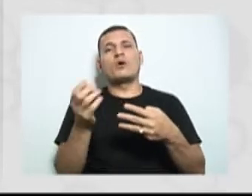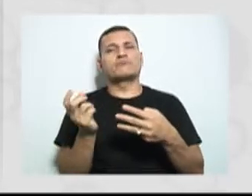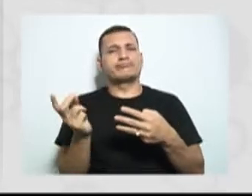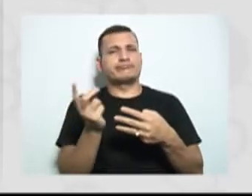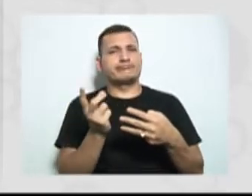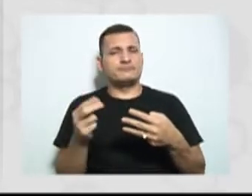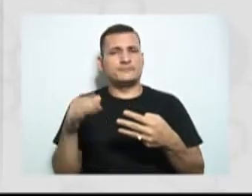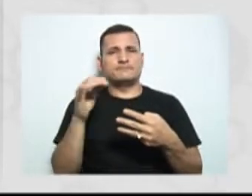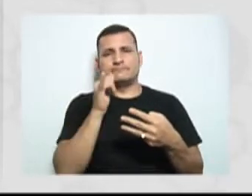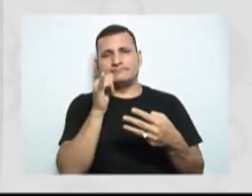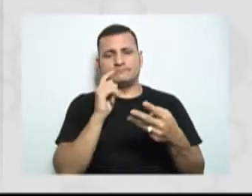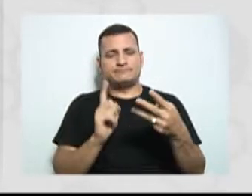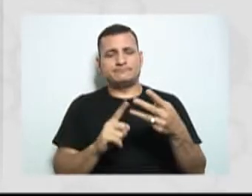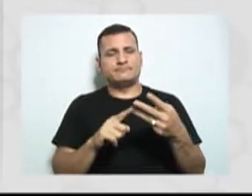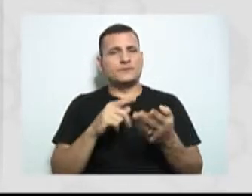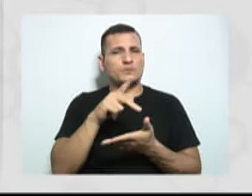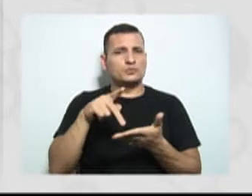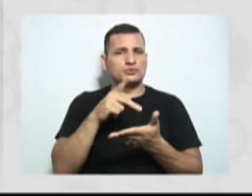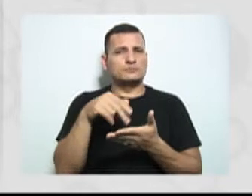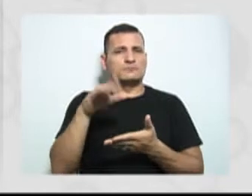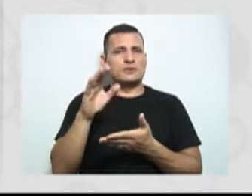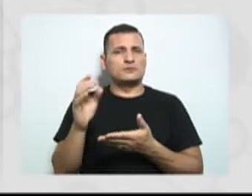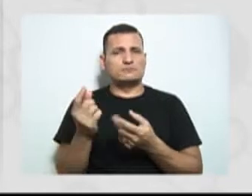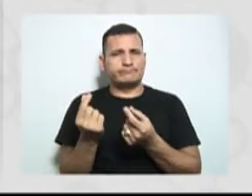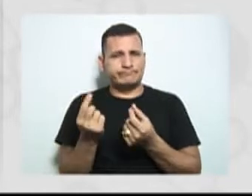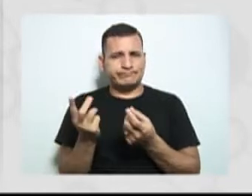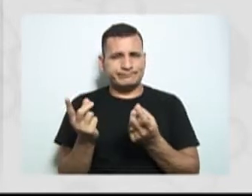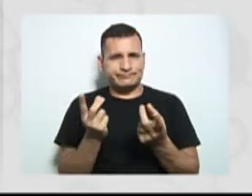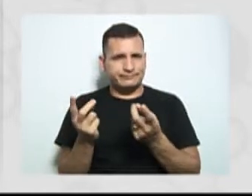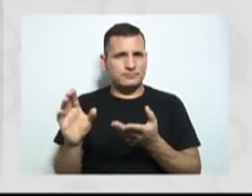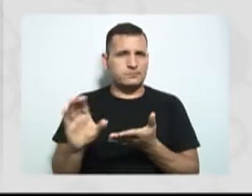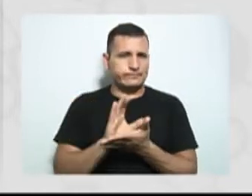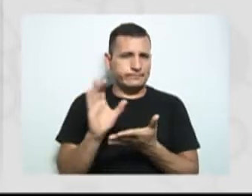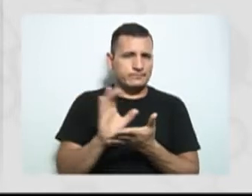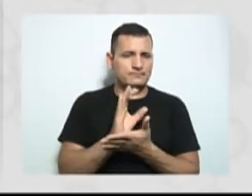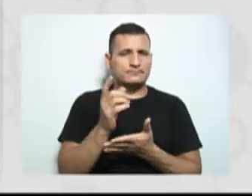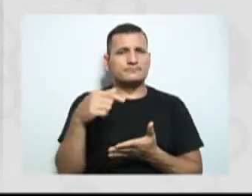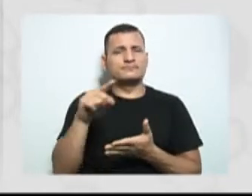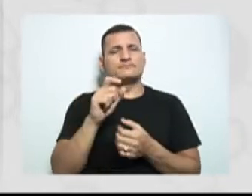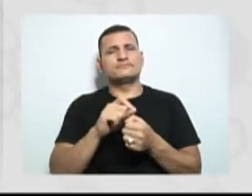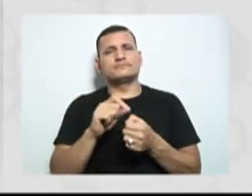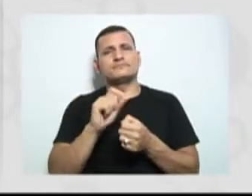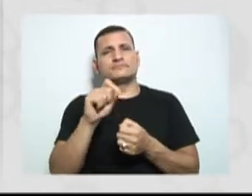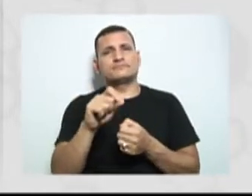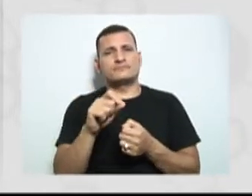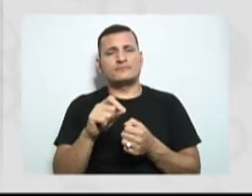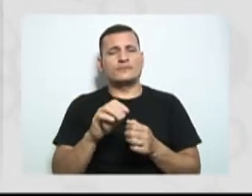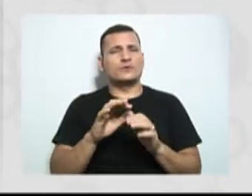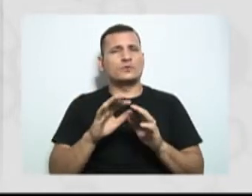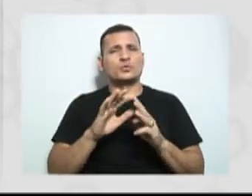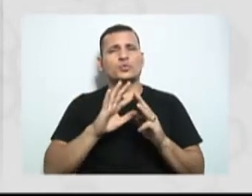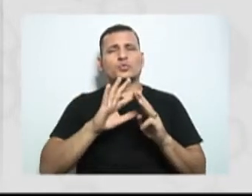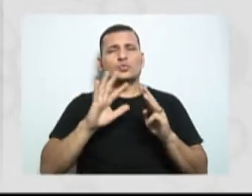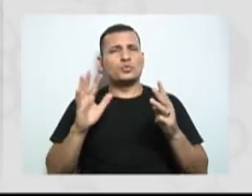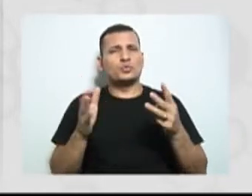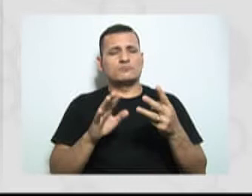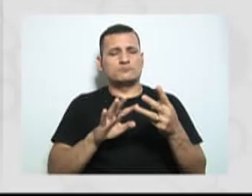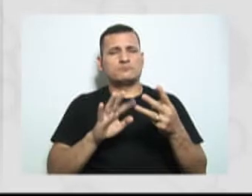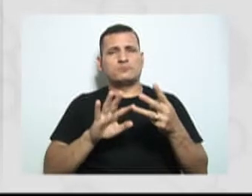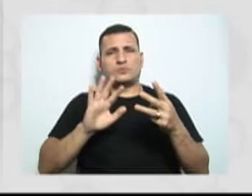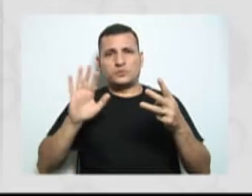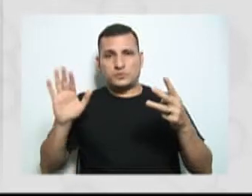dizer que o pudim seja mais rentável. Então, vocês vão acabar fazendo o quê? Vocês vão dirigir todos os esforços, ou seja, toda